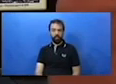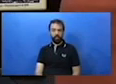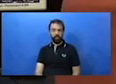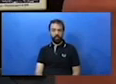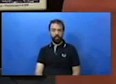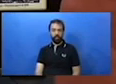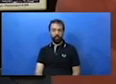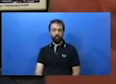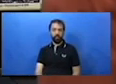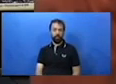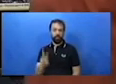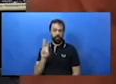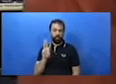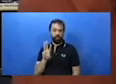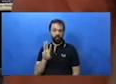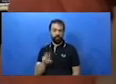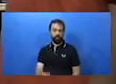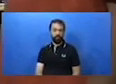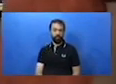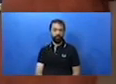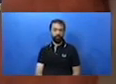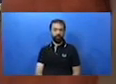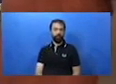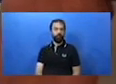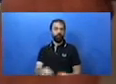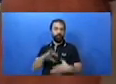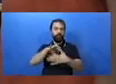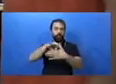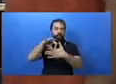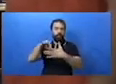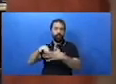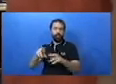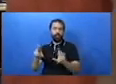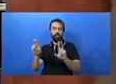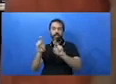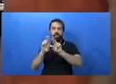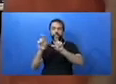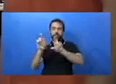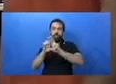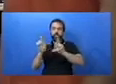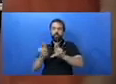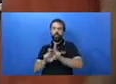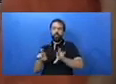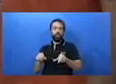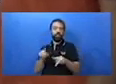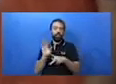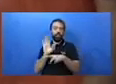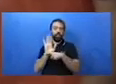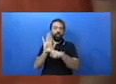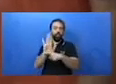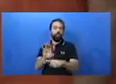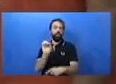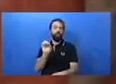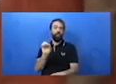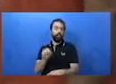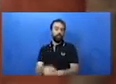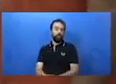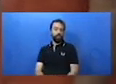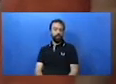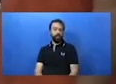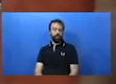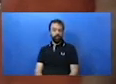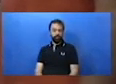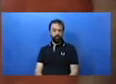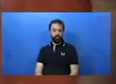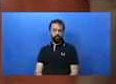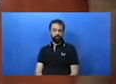pouquinho vocês. 3. Nos cordéis, as rimas contribuem para a sonoridade do texto,